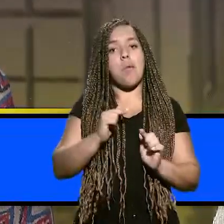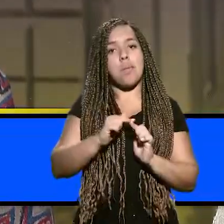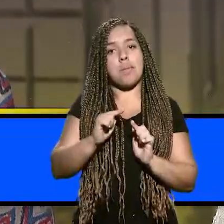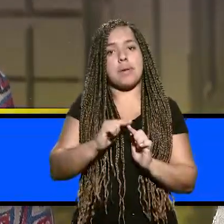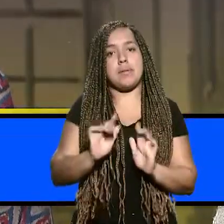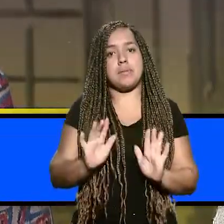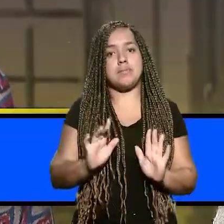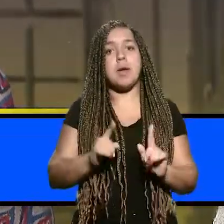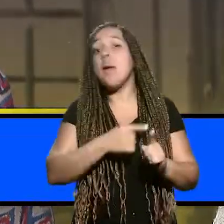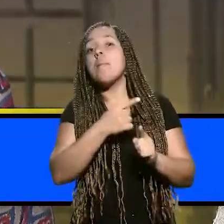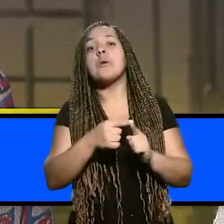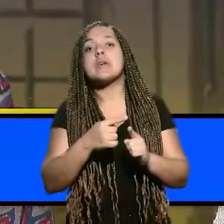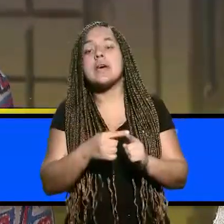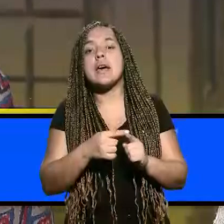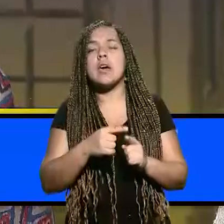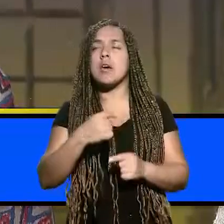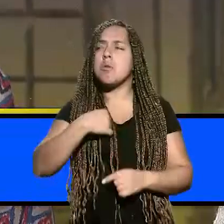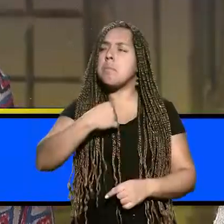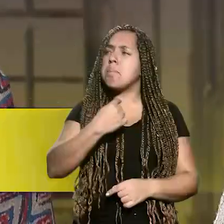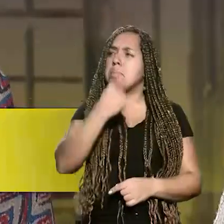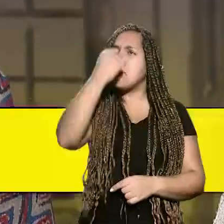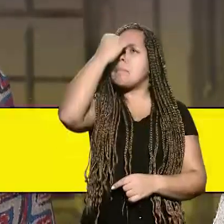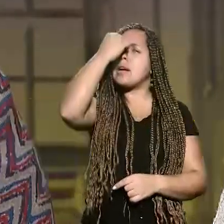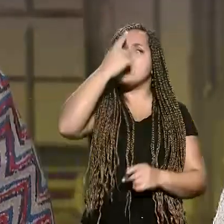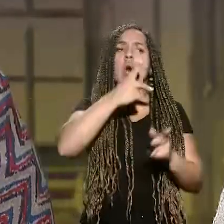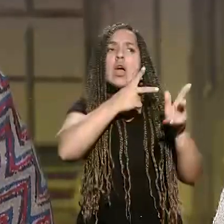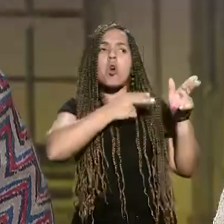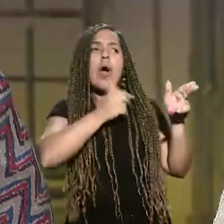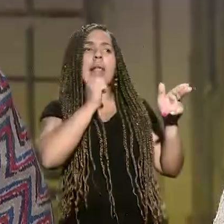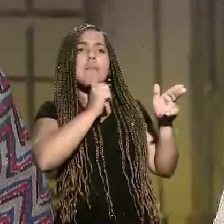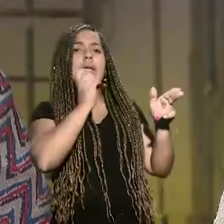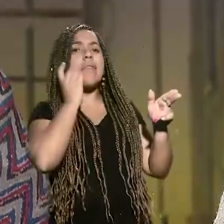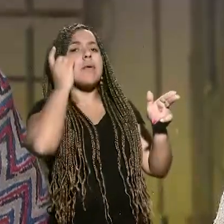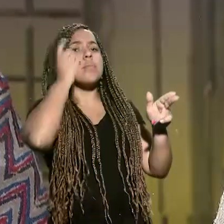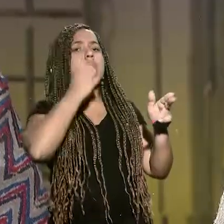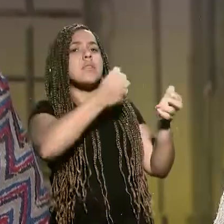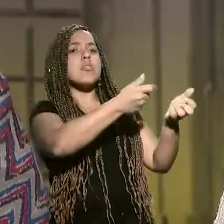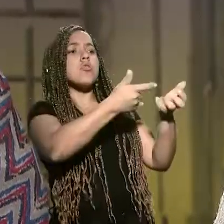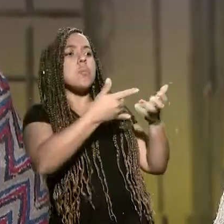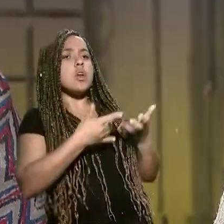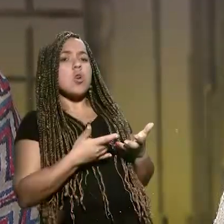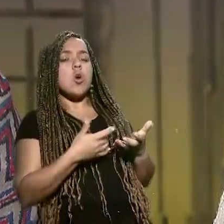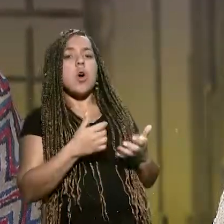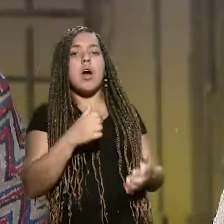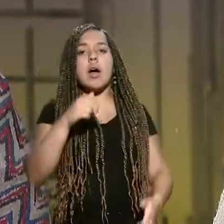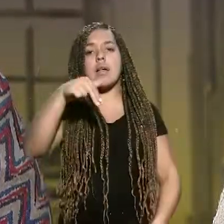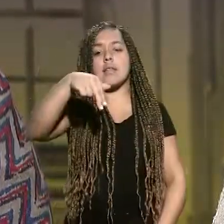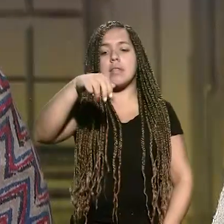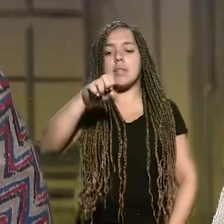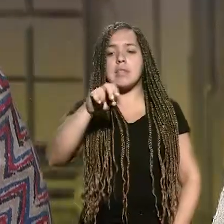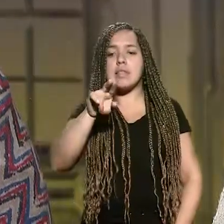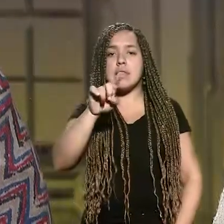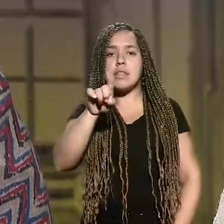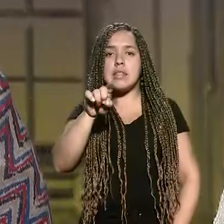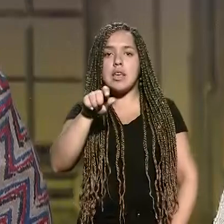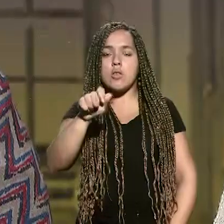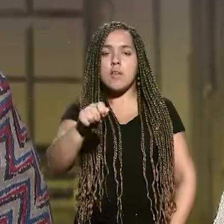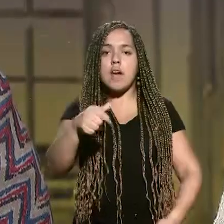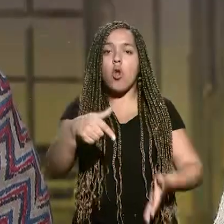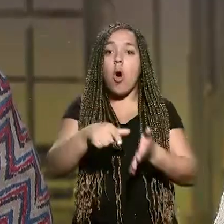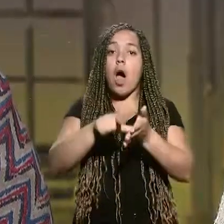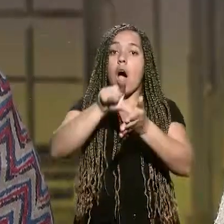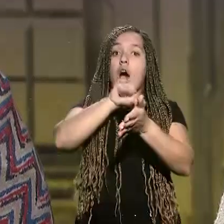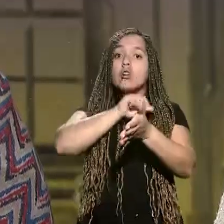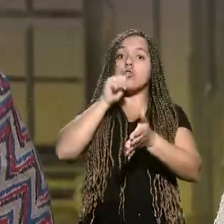isso assim, é um problema. E é um problema que, assim, fico até pensando no que a deputada falou, né, sobre a Neuza